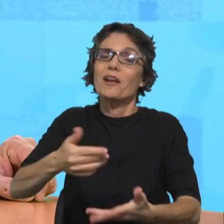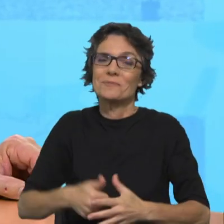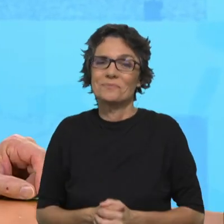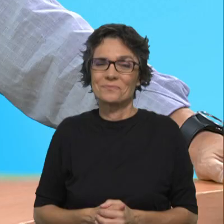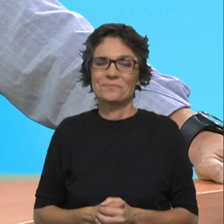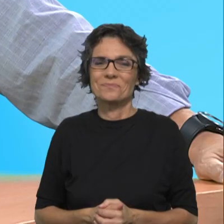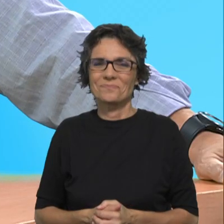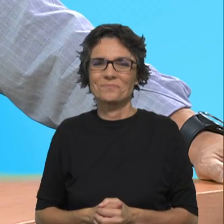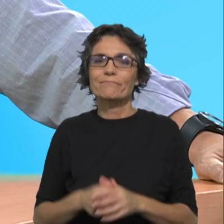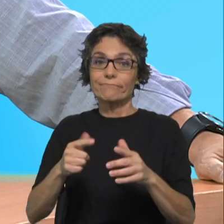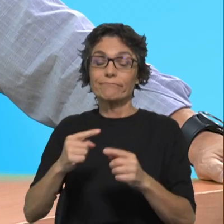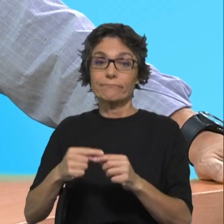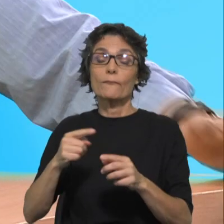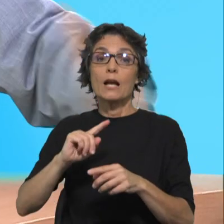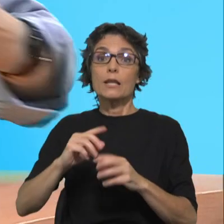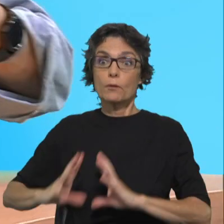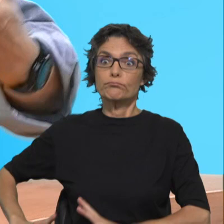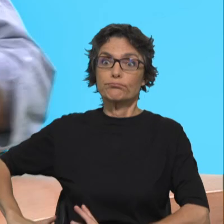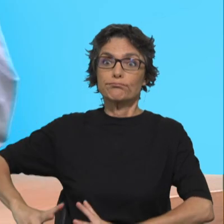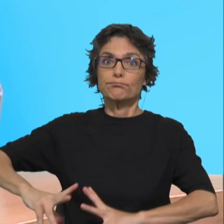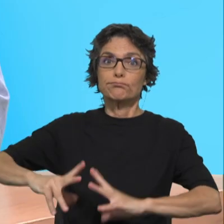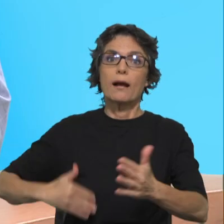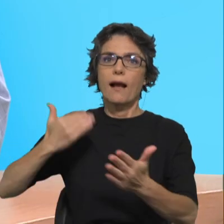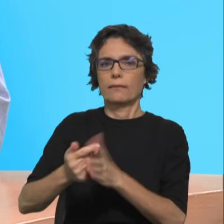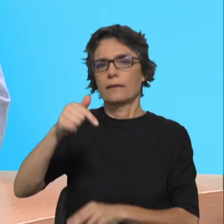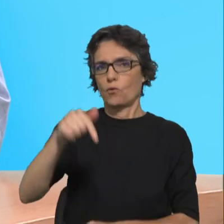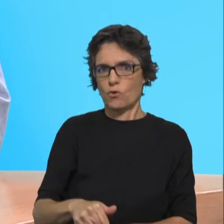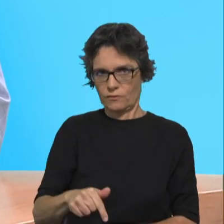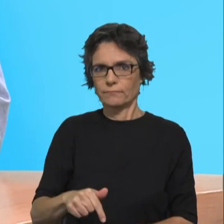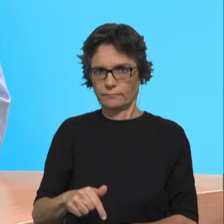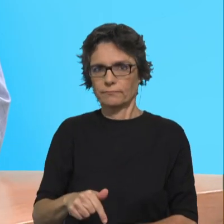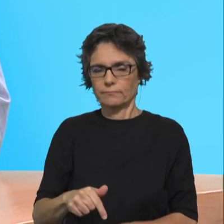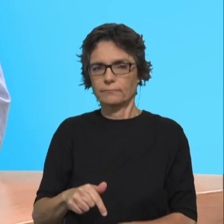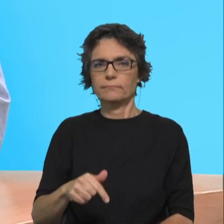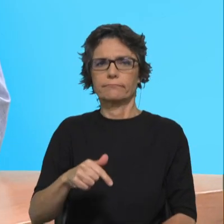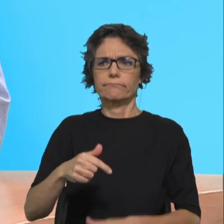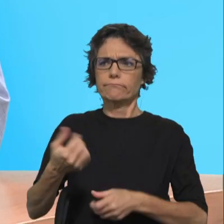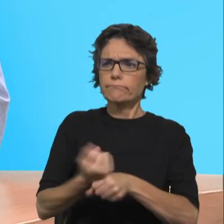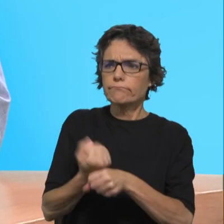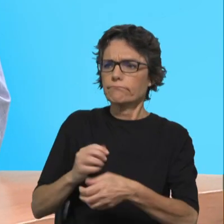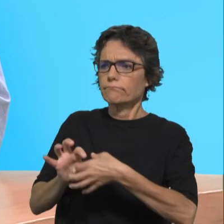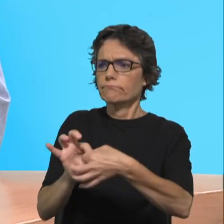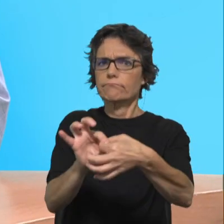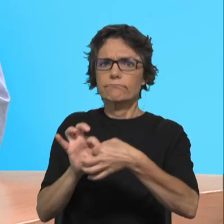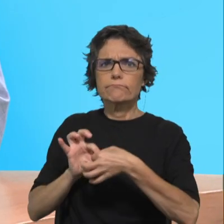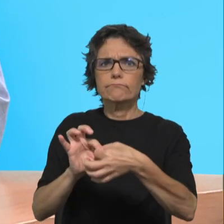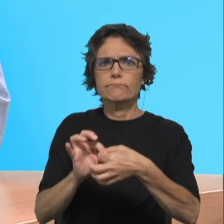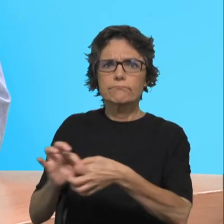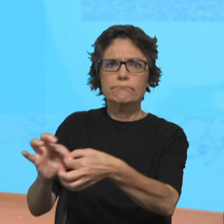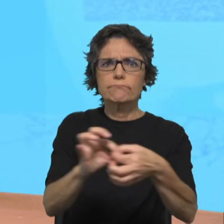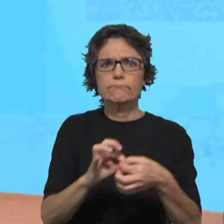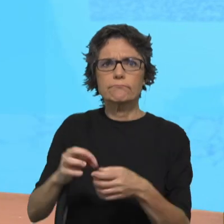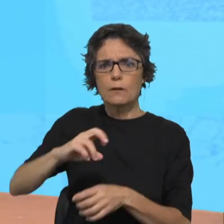evoluindo de um salto grande, foi-se colaborando numa série de dinâmicas. E sobretudo essa ação local,